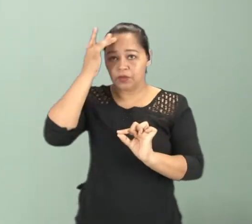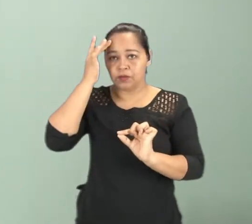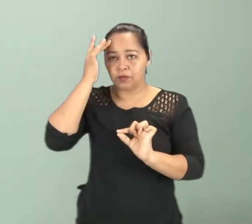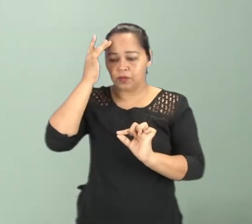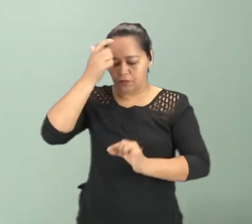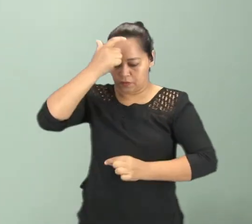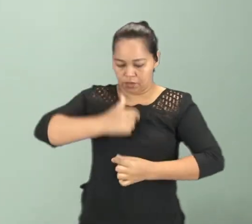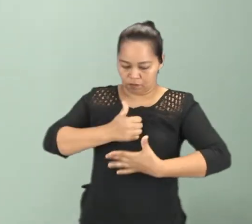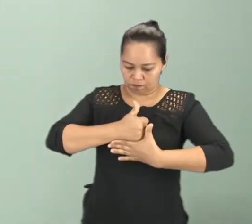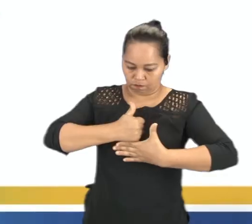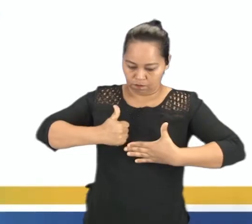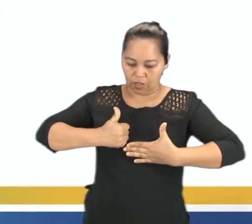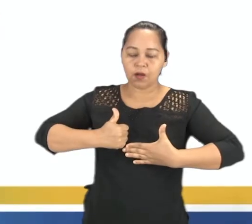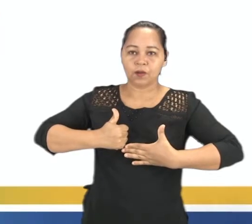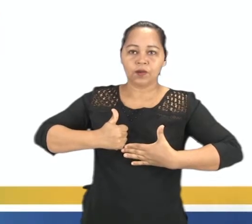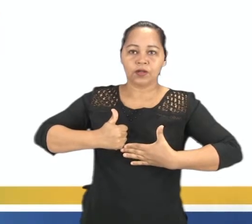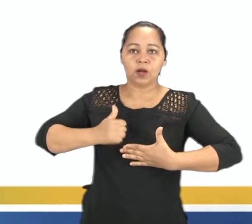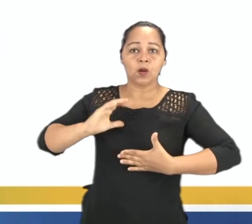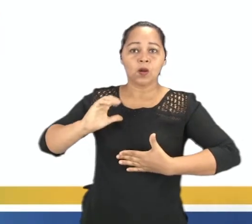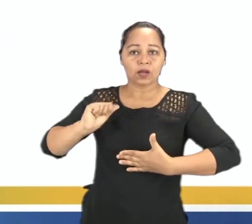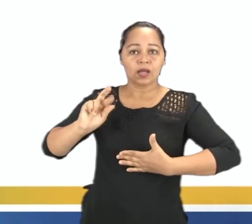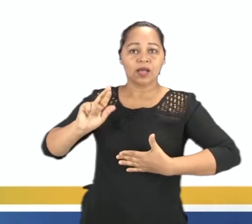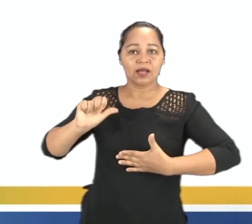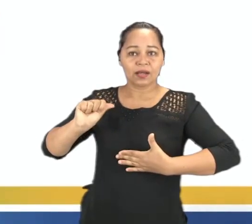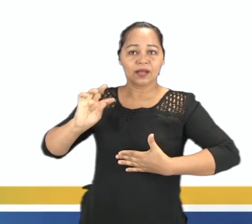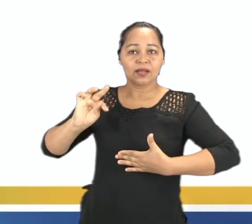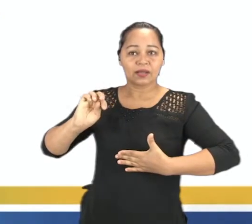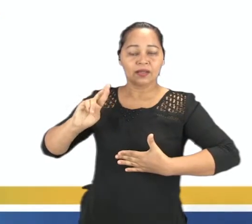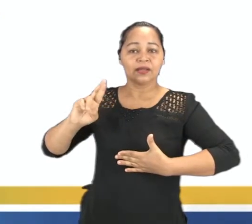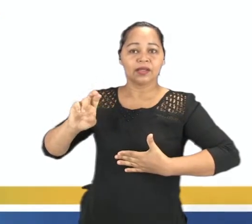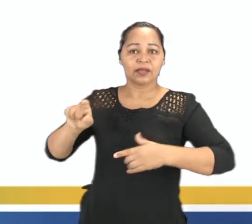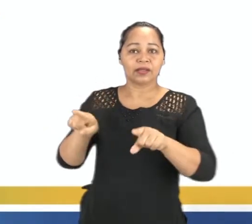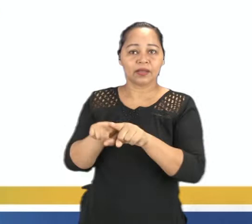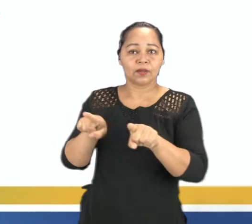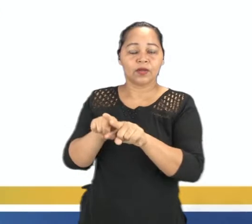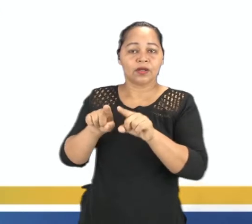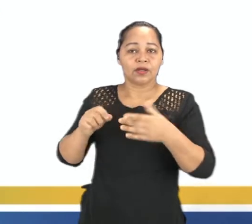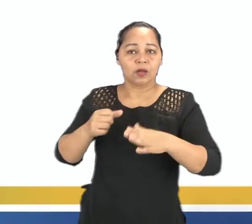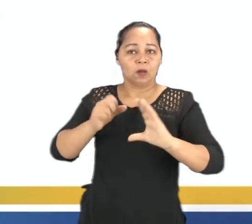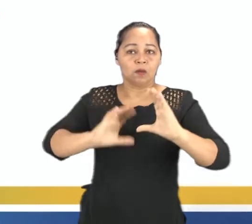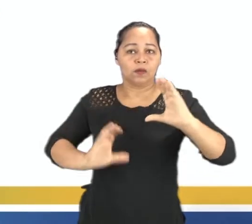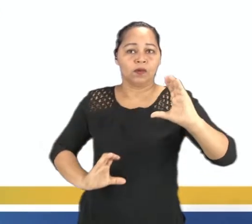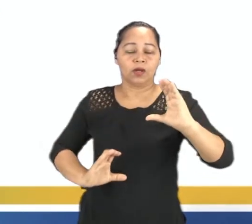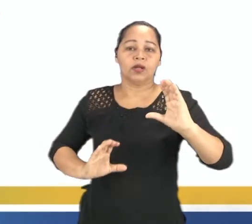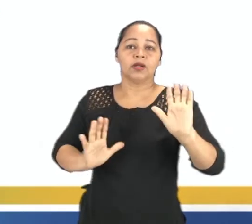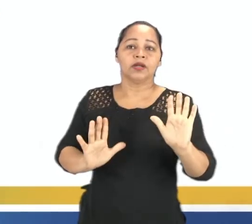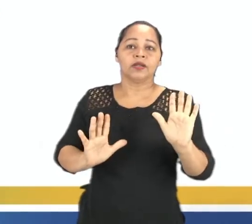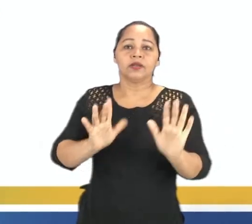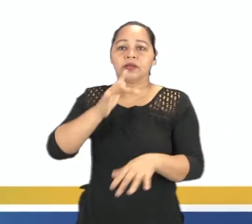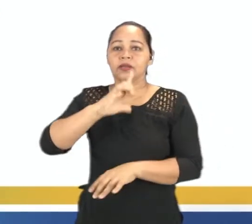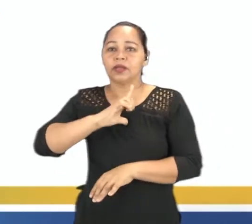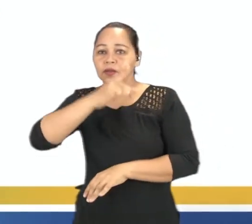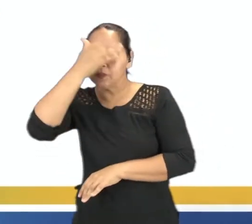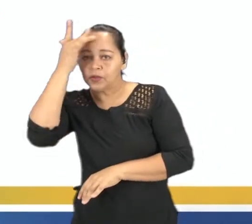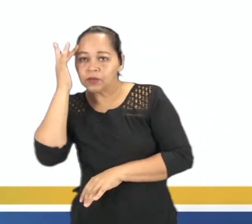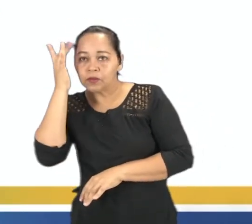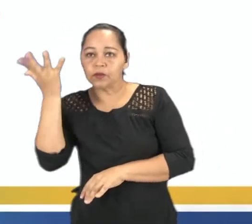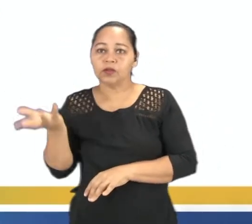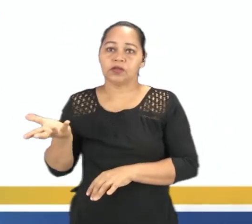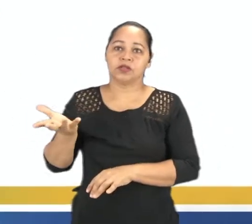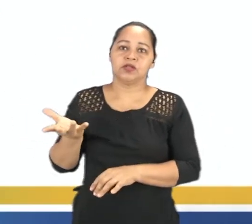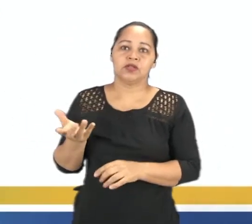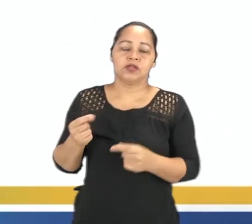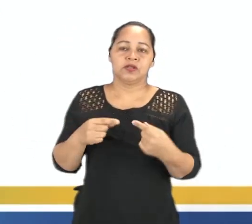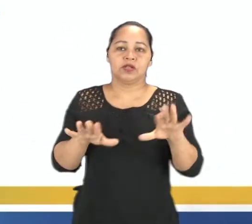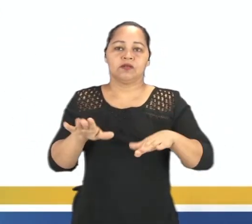ok? Ao mesmo tempo em que se vive essa crise na relação humana, existem pessoas que se movimentam contrariamente